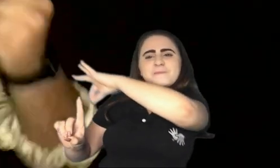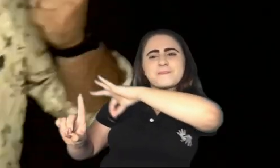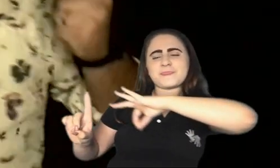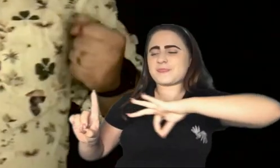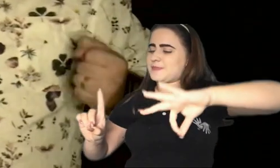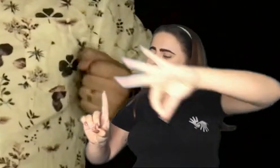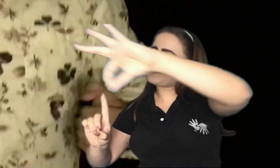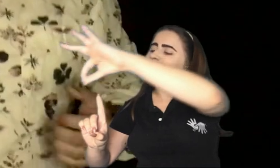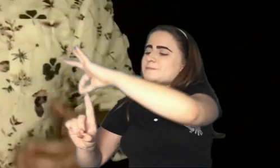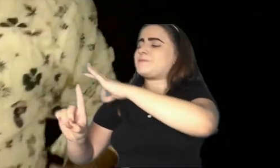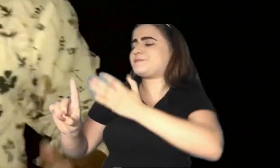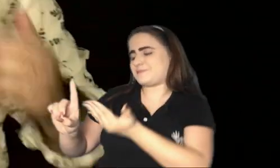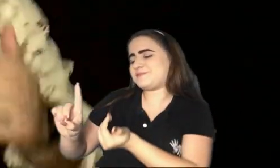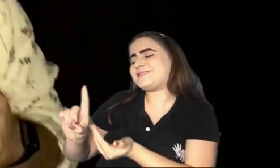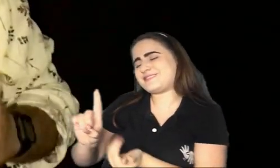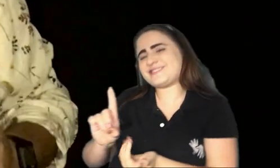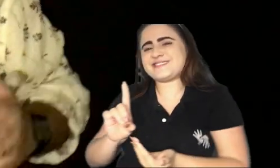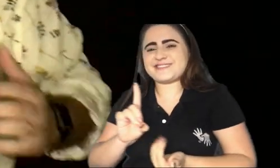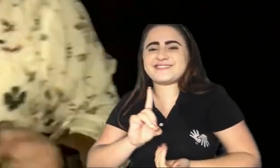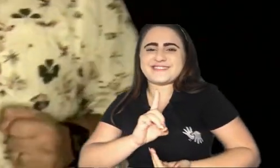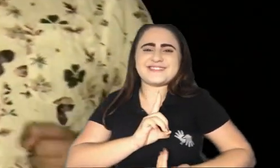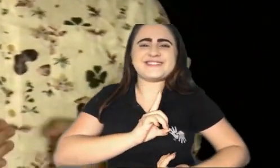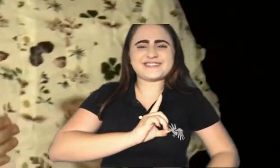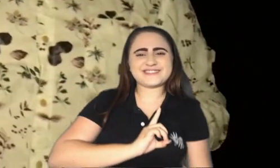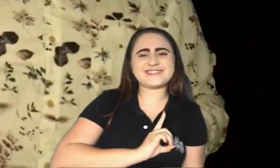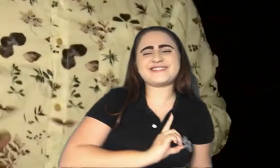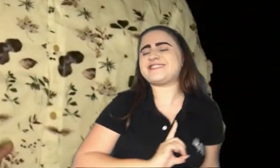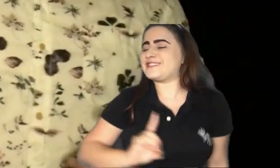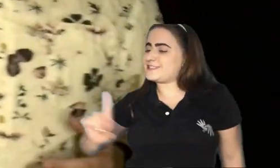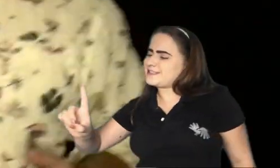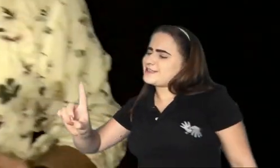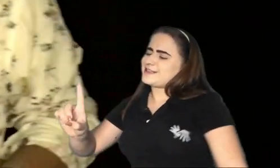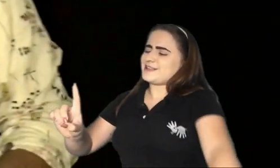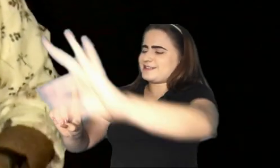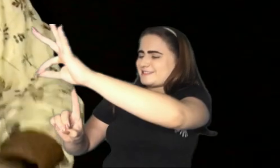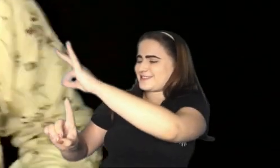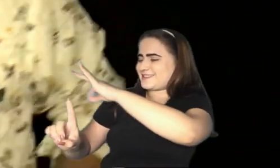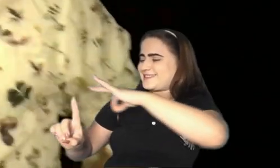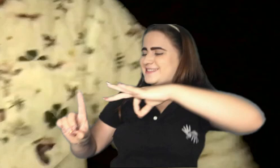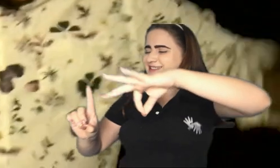Espírito vem, Espírito vem, Espírito Santo.